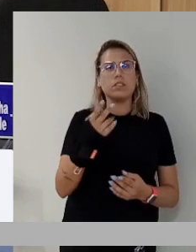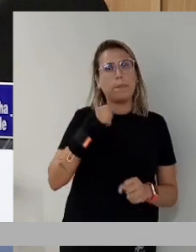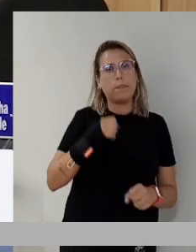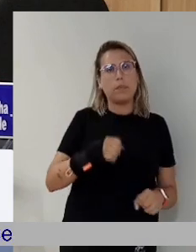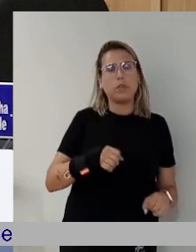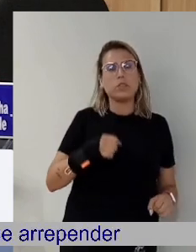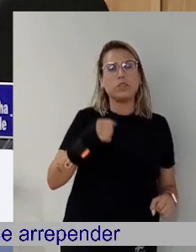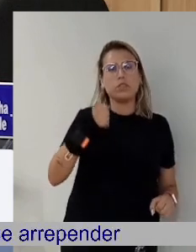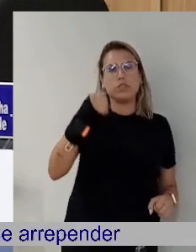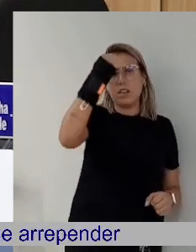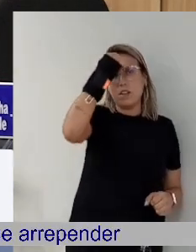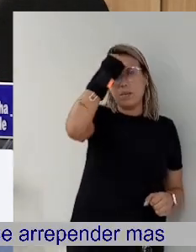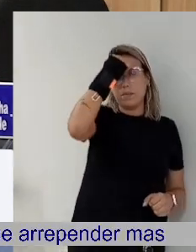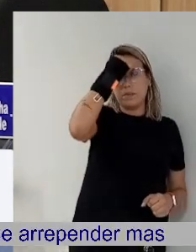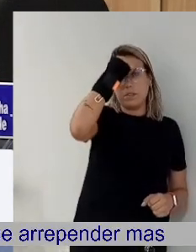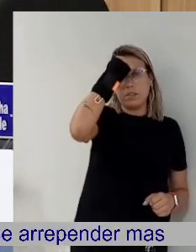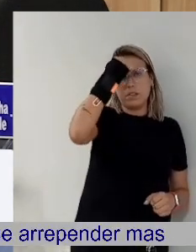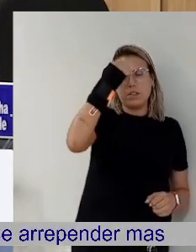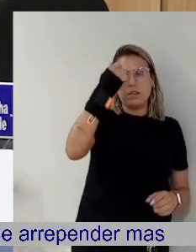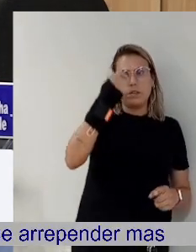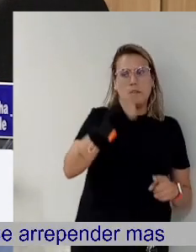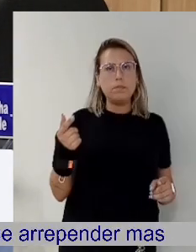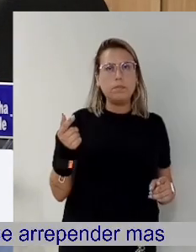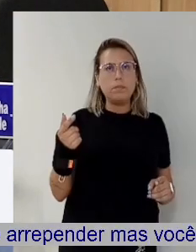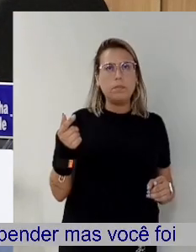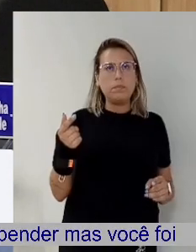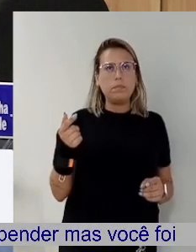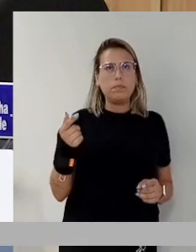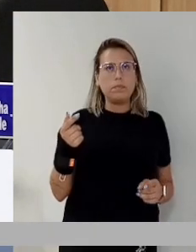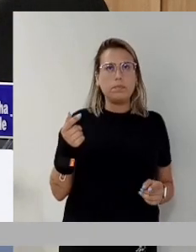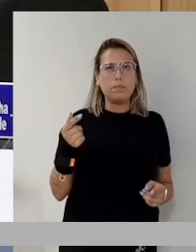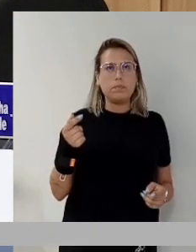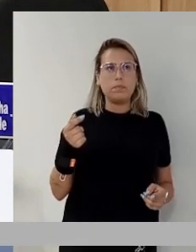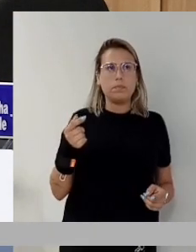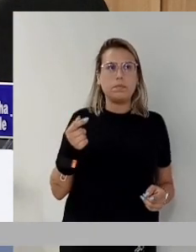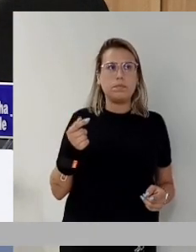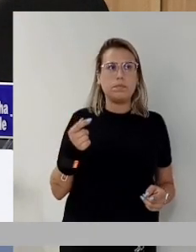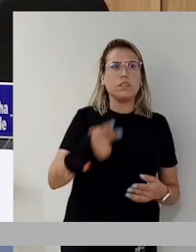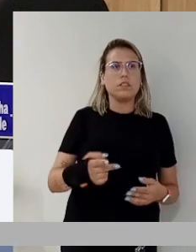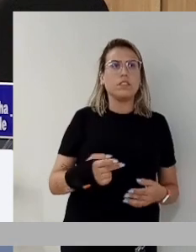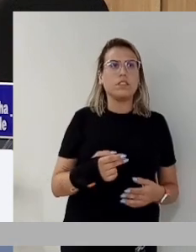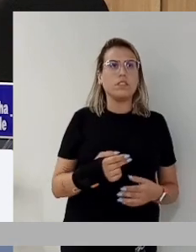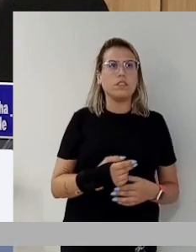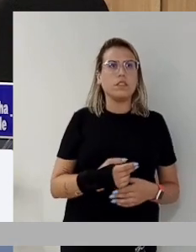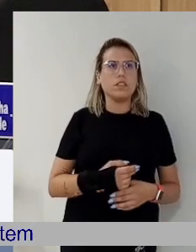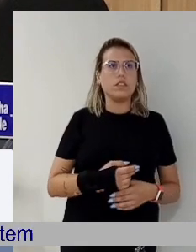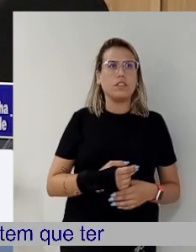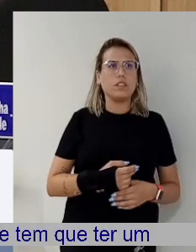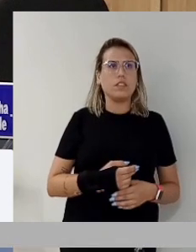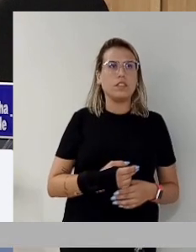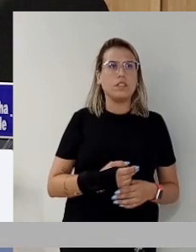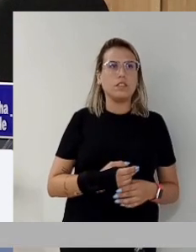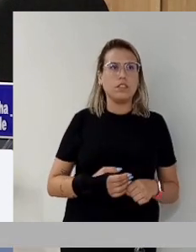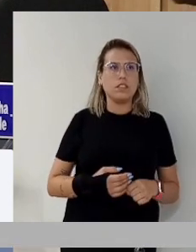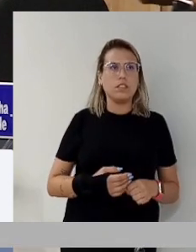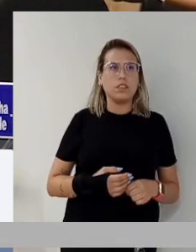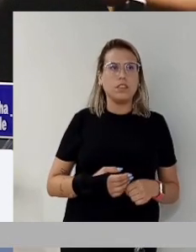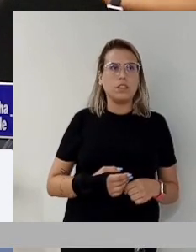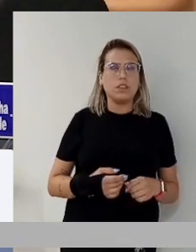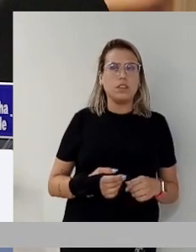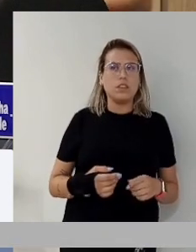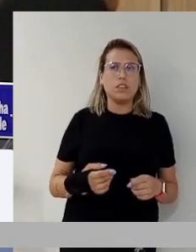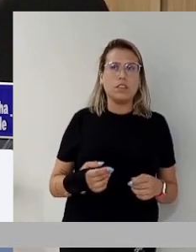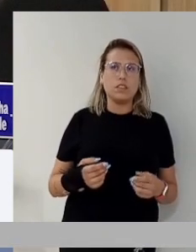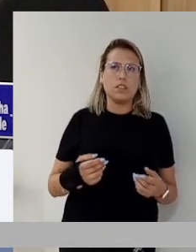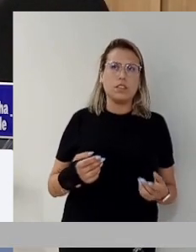arrepender mas você foi você pronunciou você disse e a gente tem que ter um certo cuidado em relação a